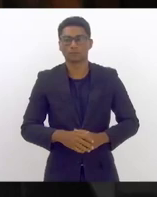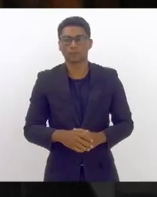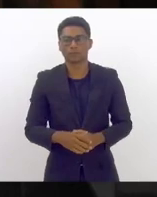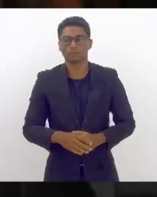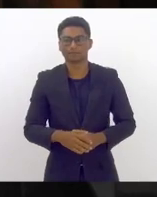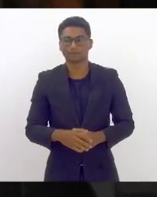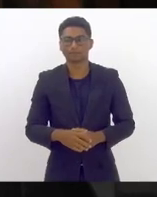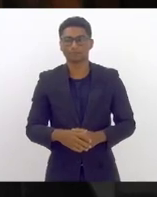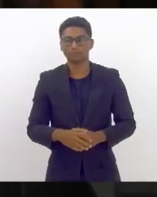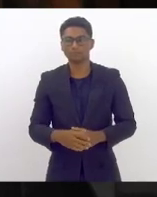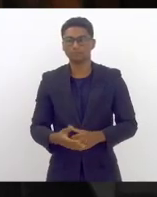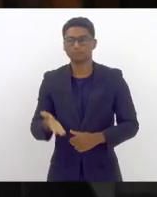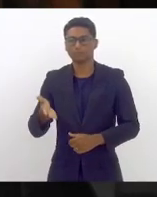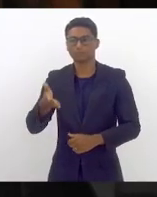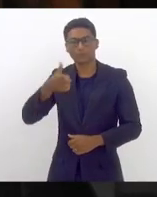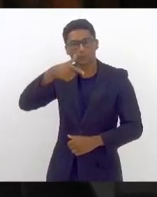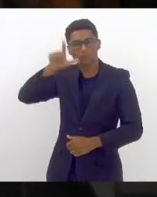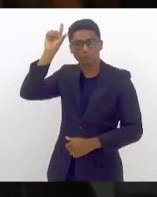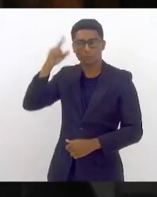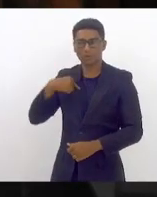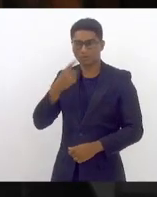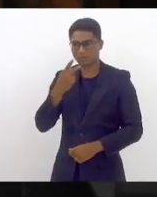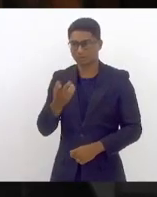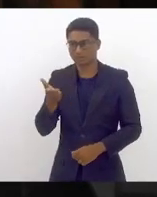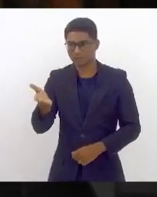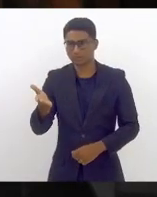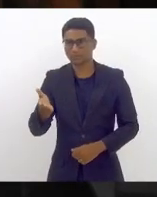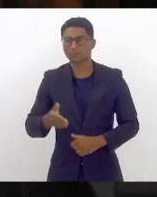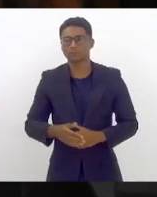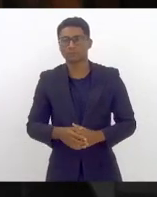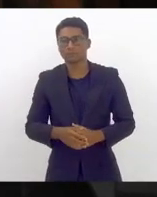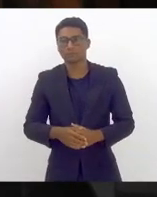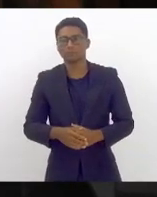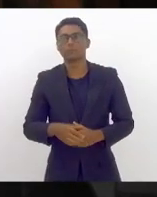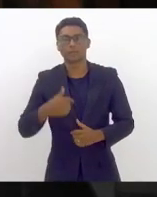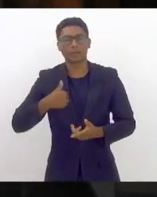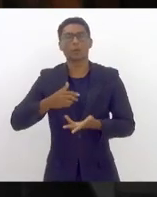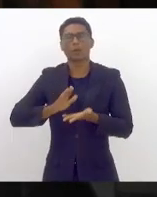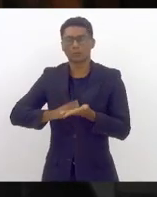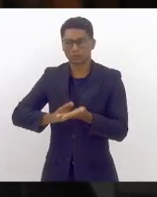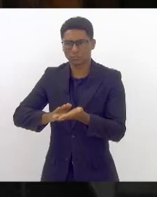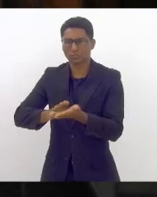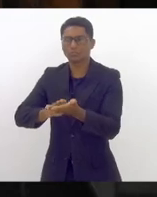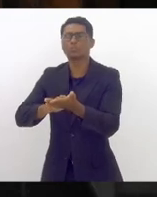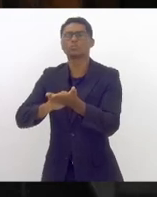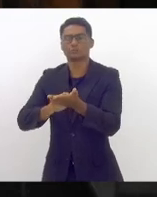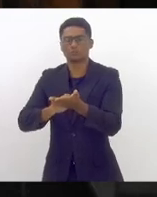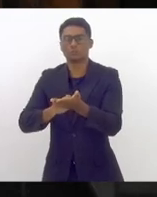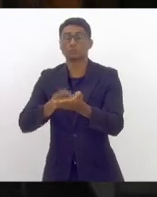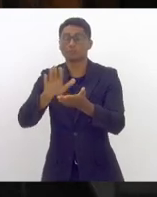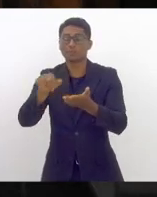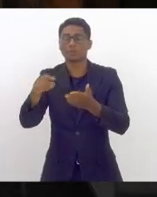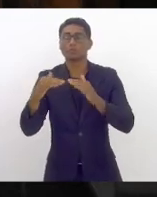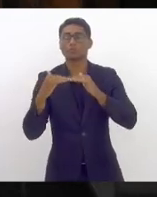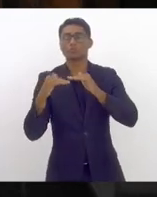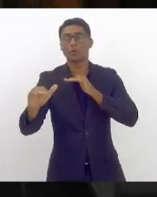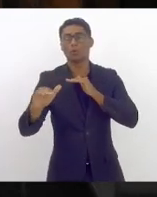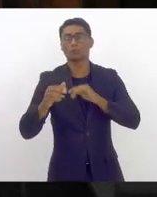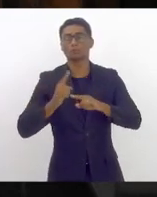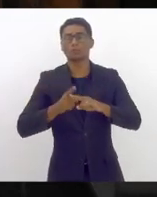que me antecedeu, mas profundo, em que pese todos os elogios que eu fiz, discordar quando ele fala a